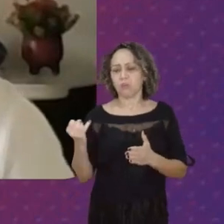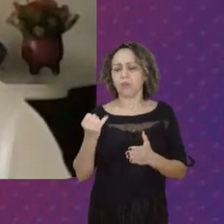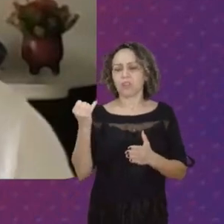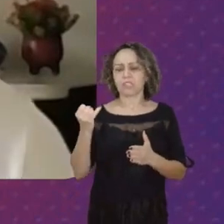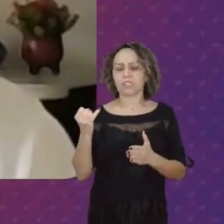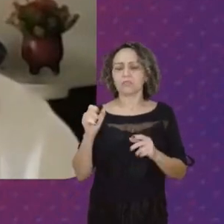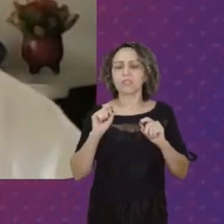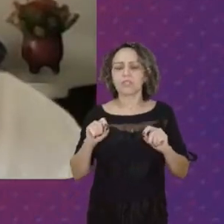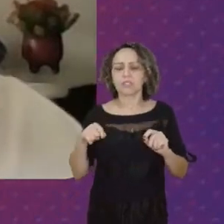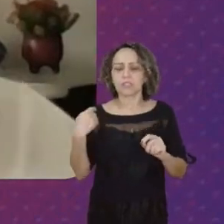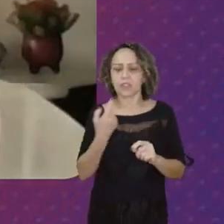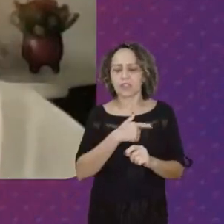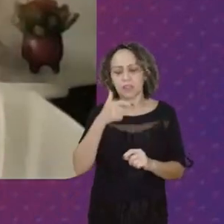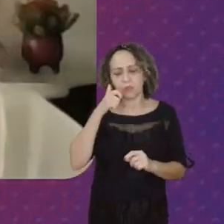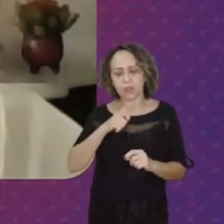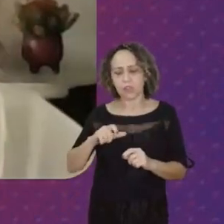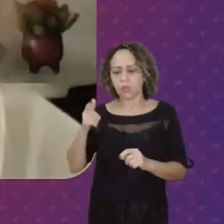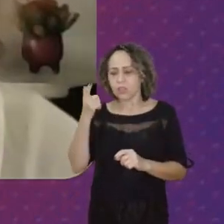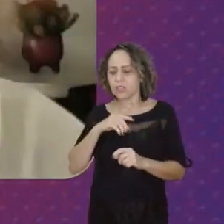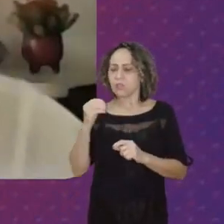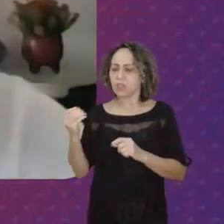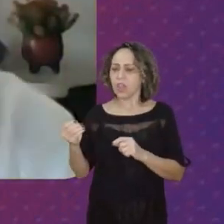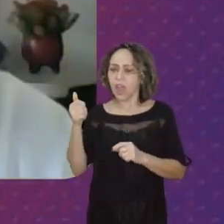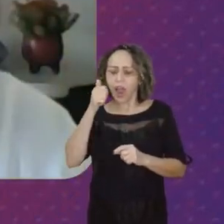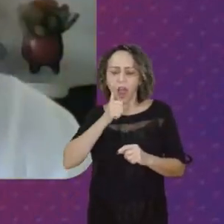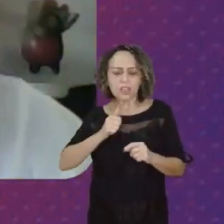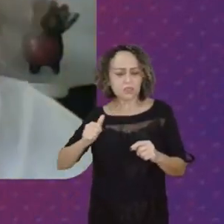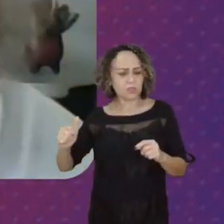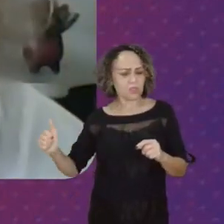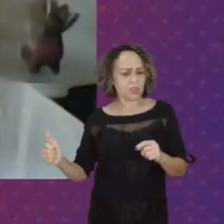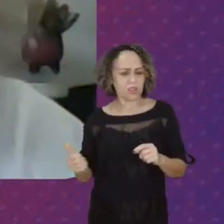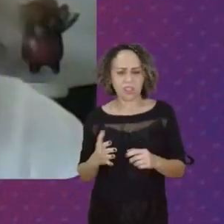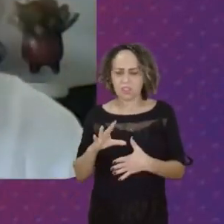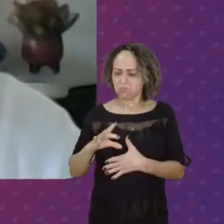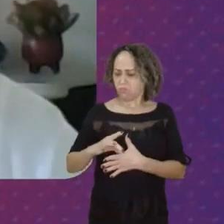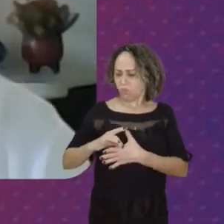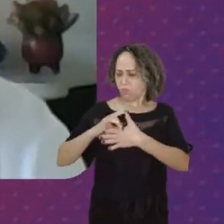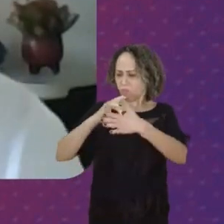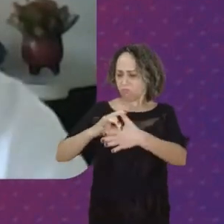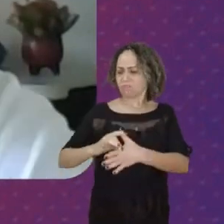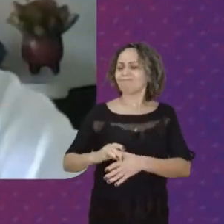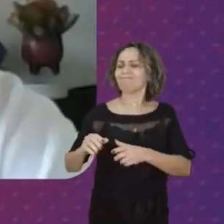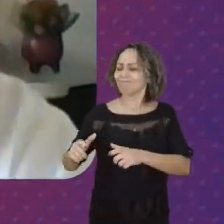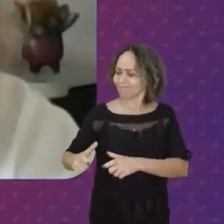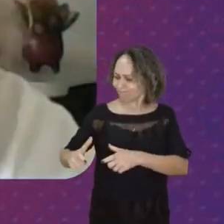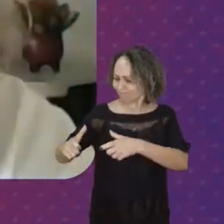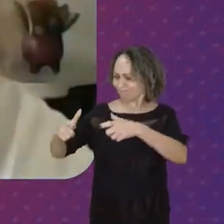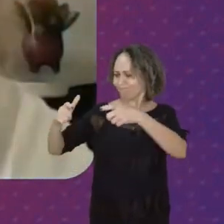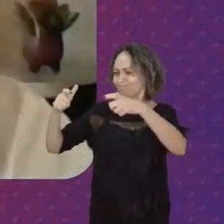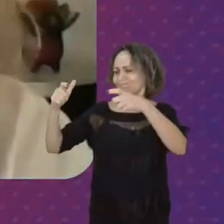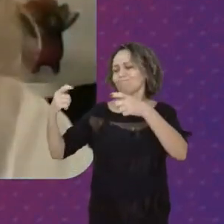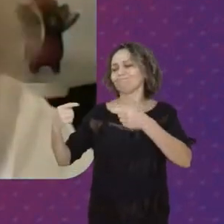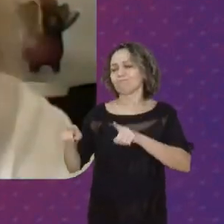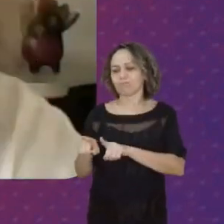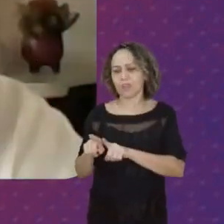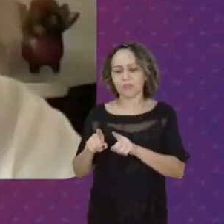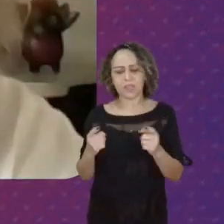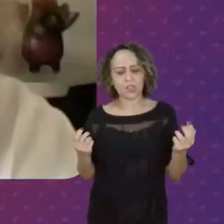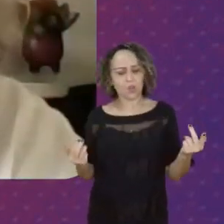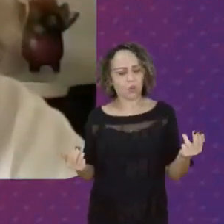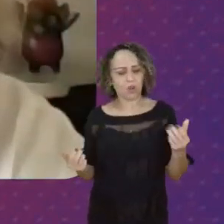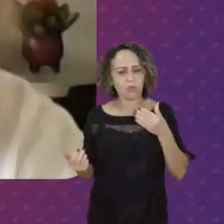uma maior efetivação das mulheres e também influenciando